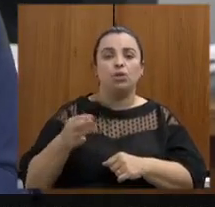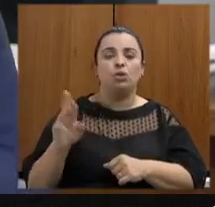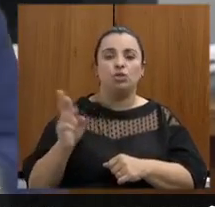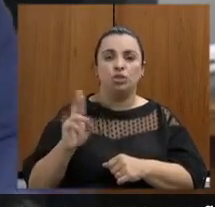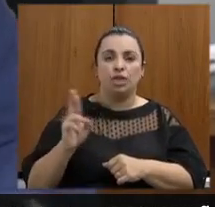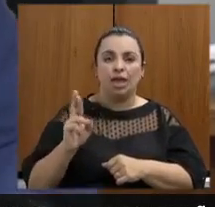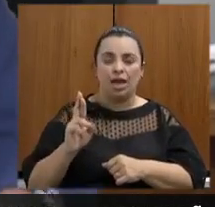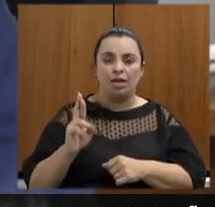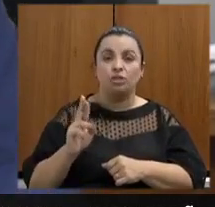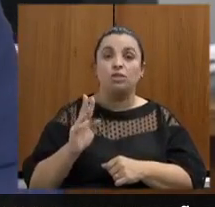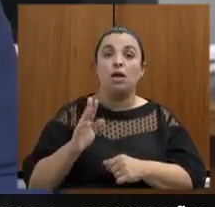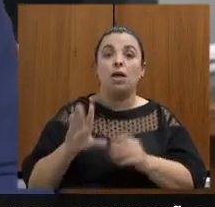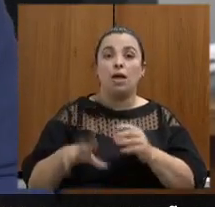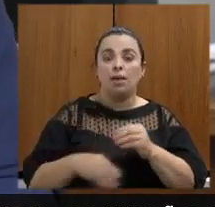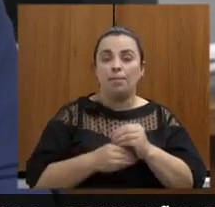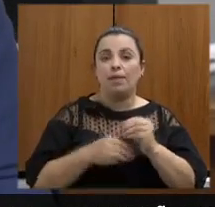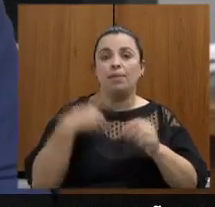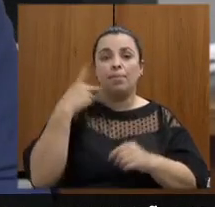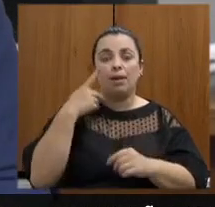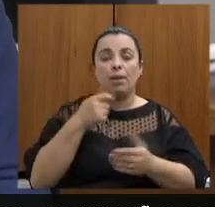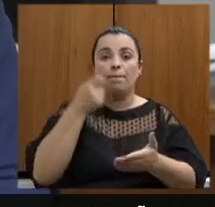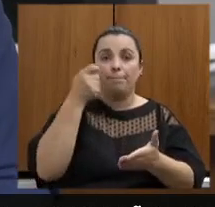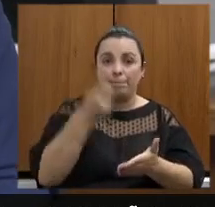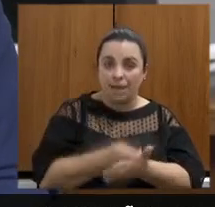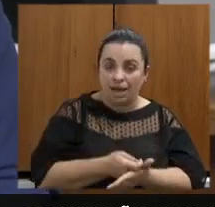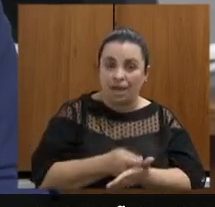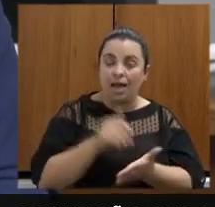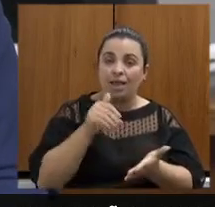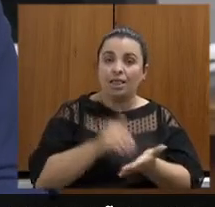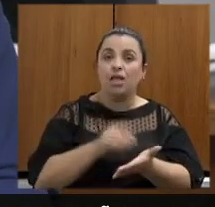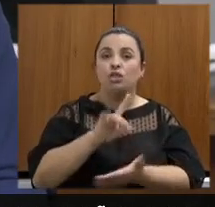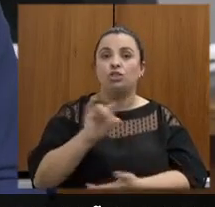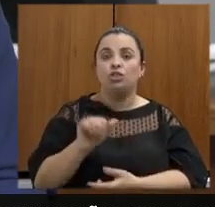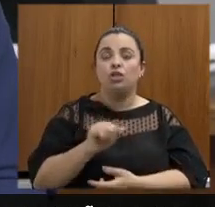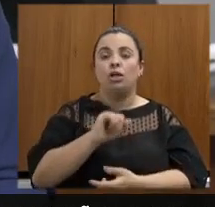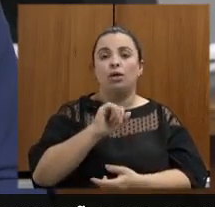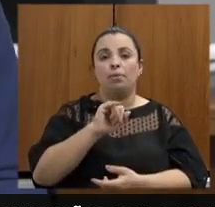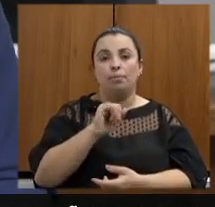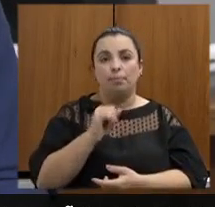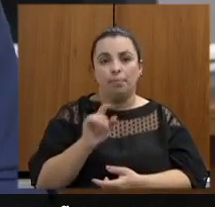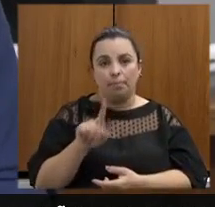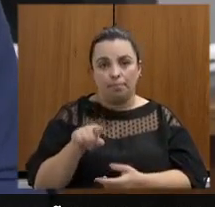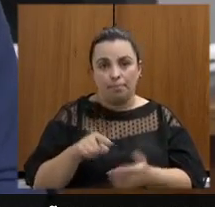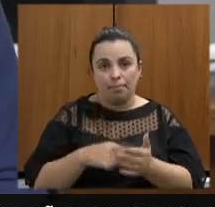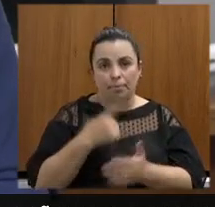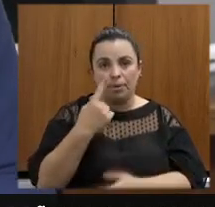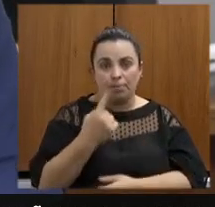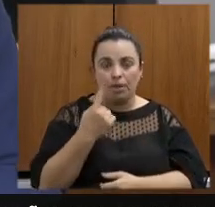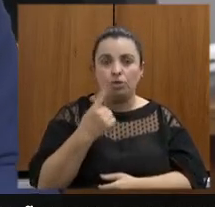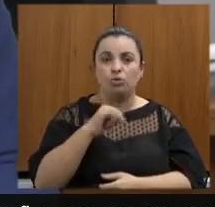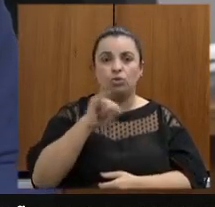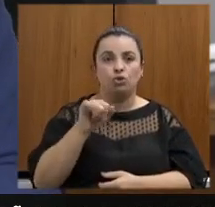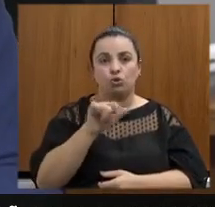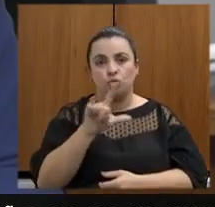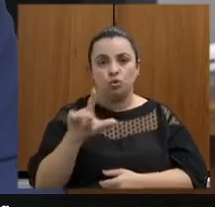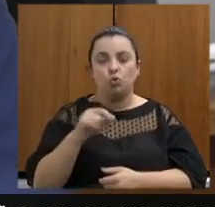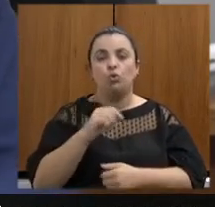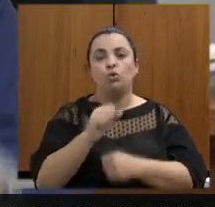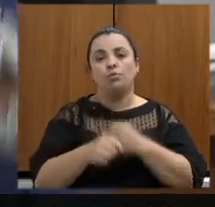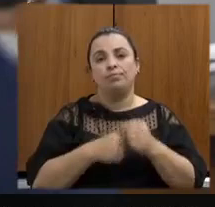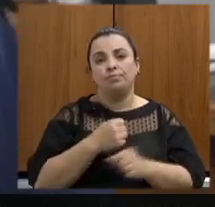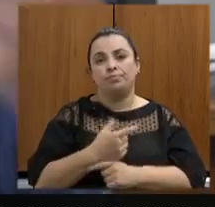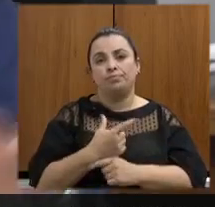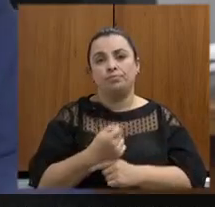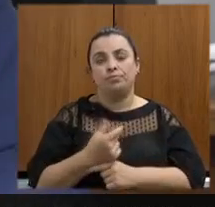pagas em positivas até a data de 1º de julho deste ano de 2022 é